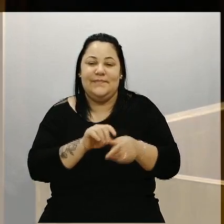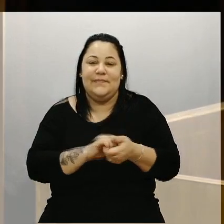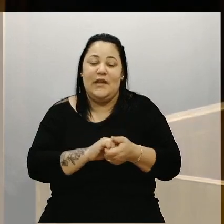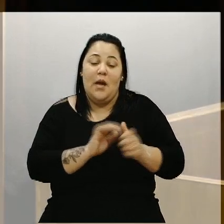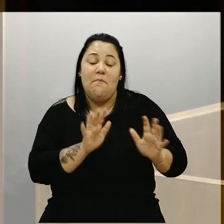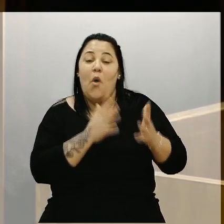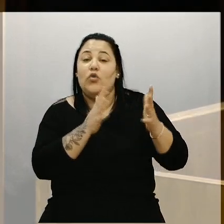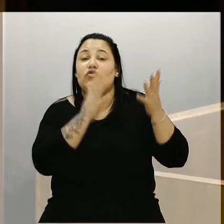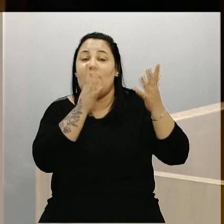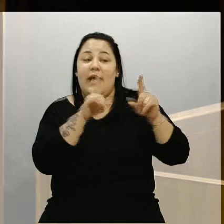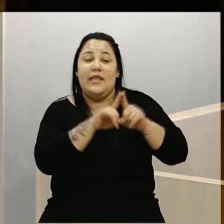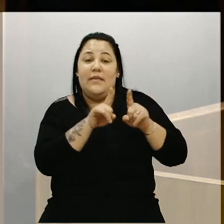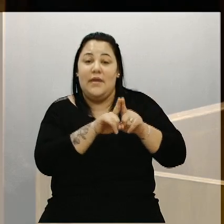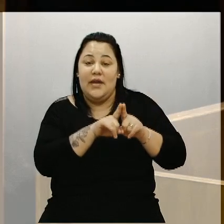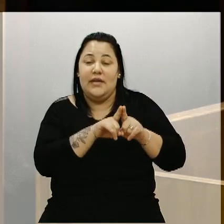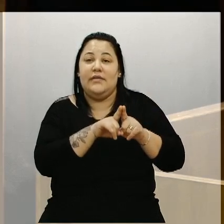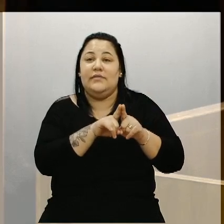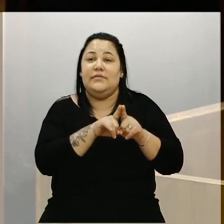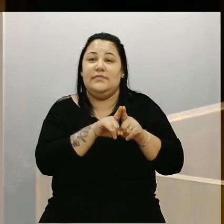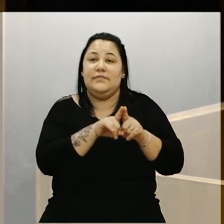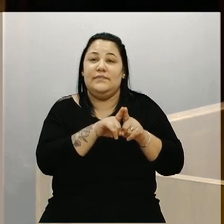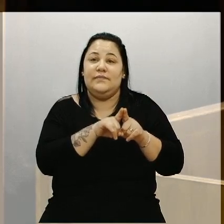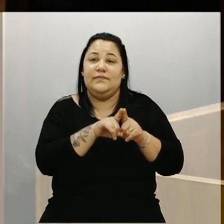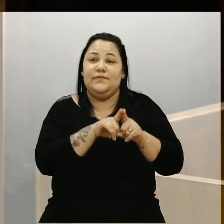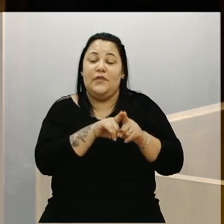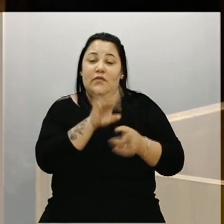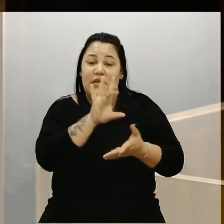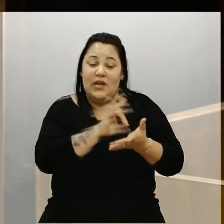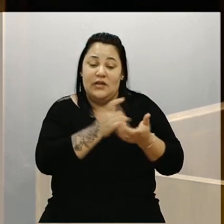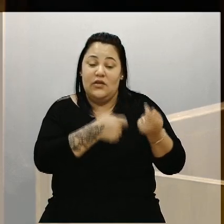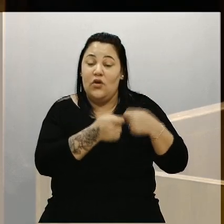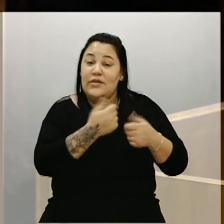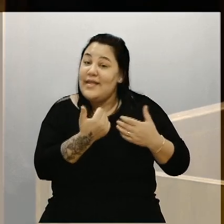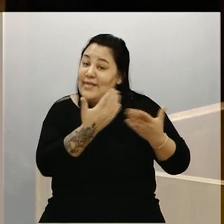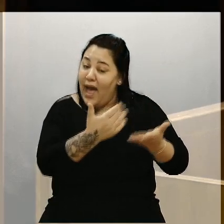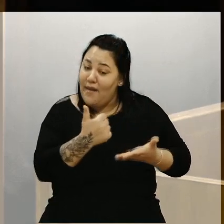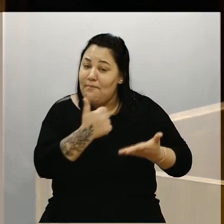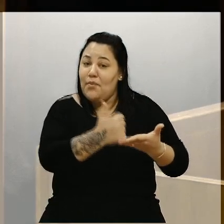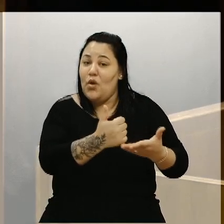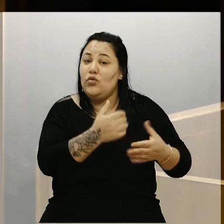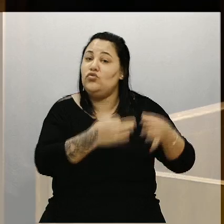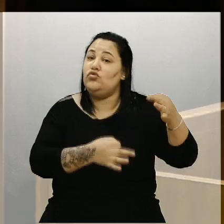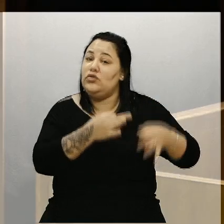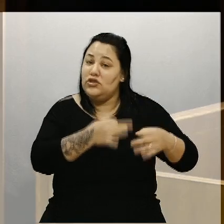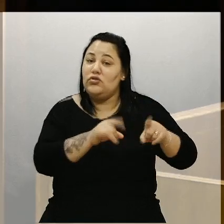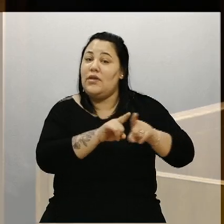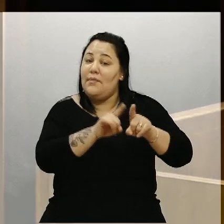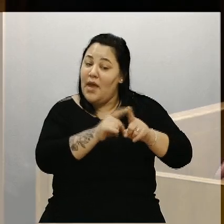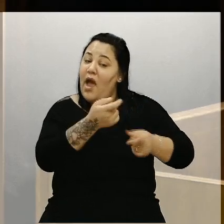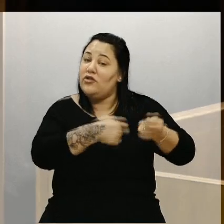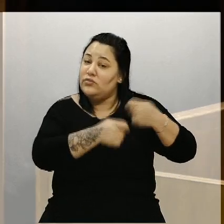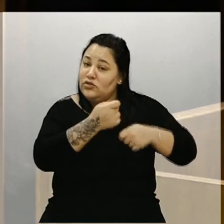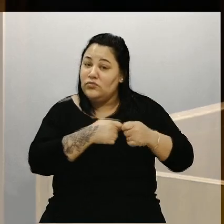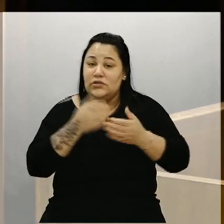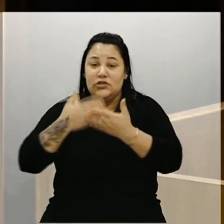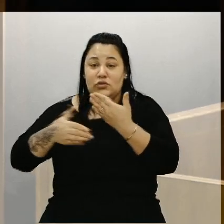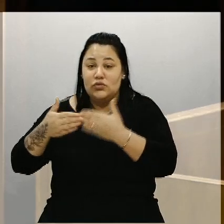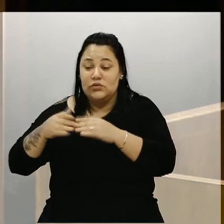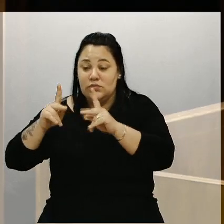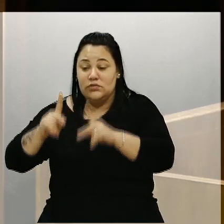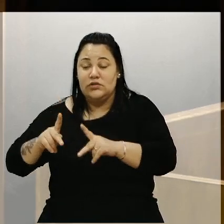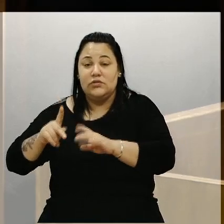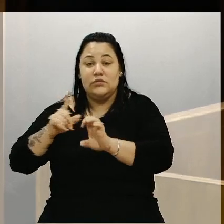Incentivar a formalização dos negócios, oferecendo suporte jurídico e administrativo para que os empreendedores possam regularizar